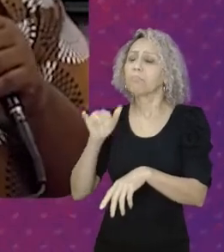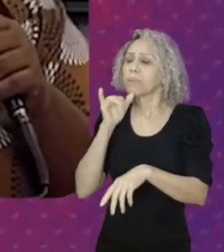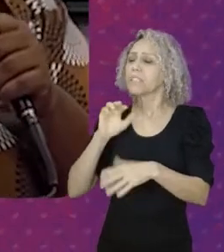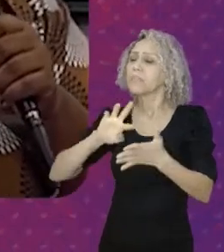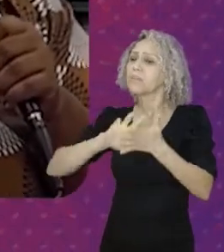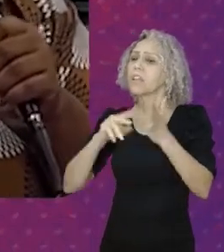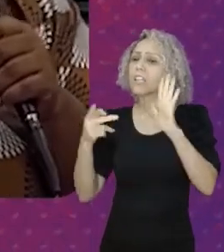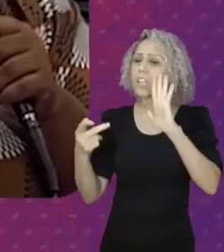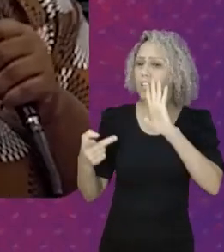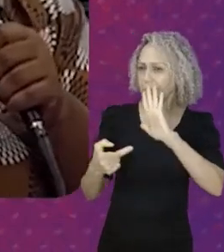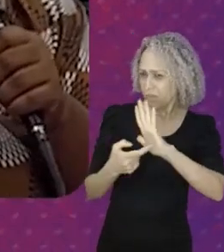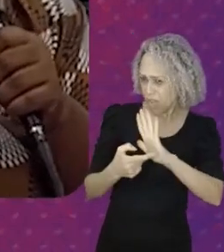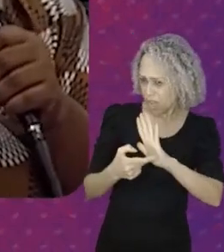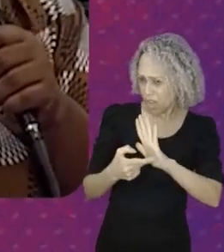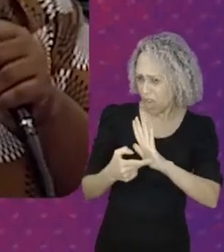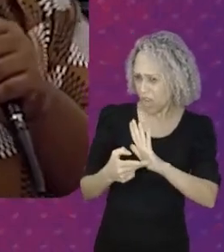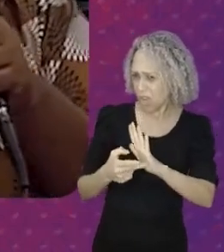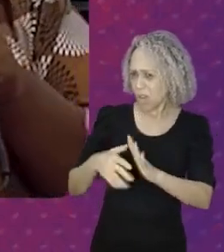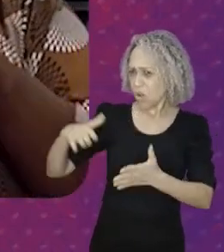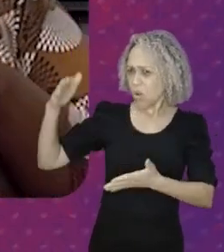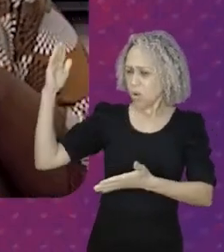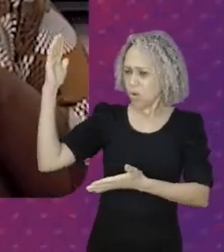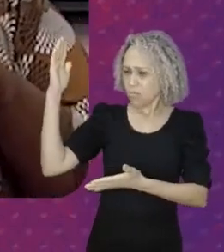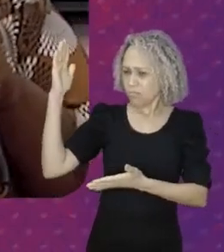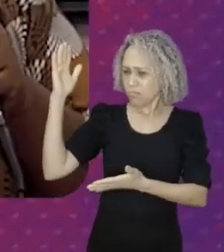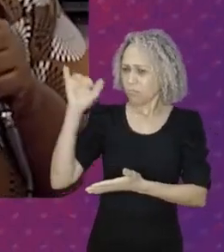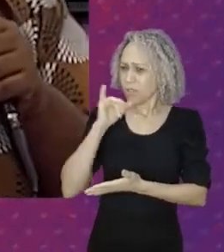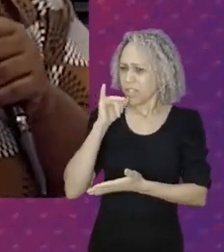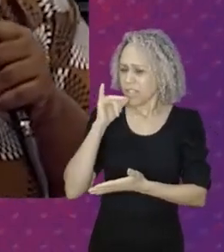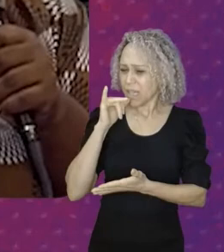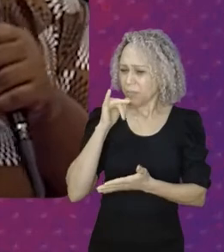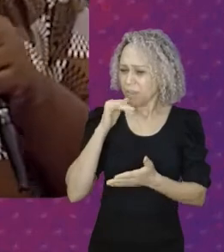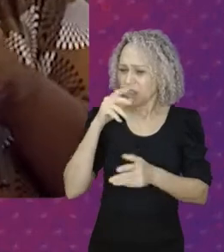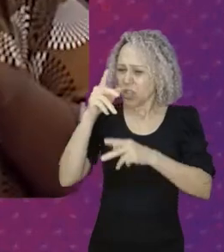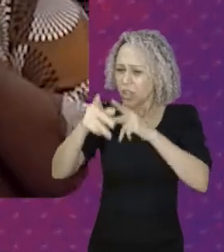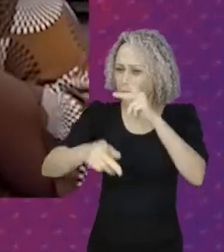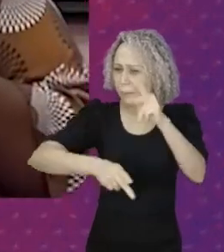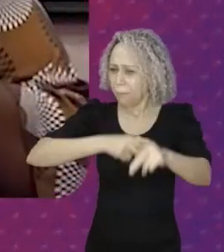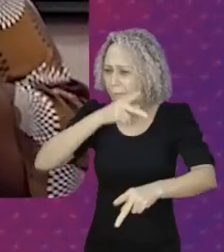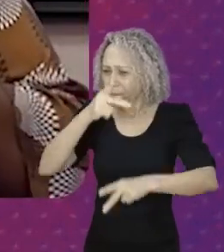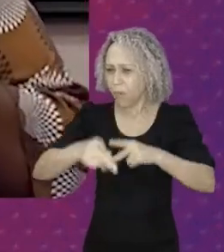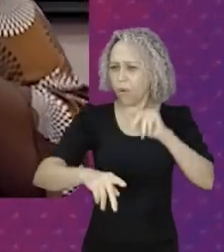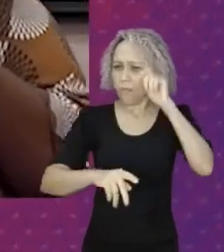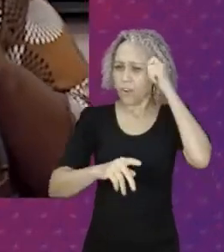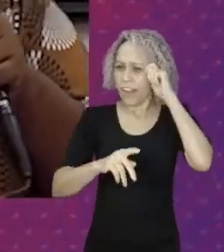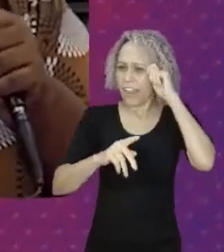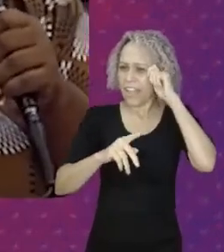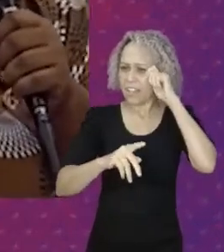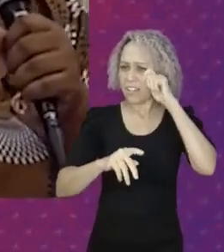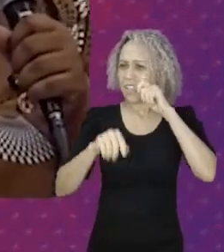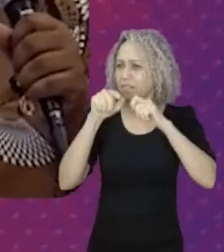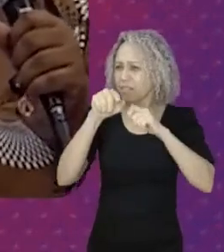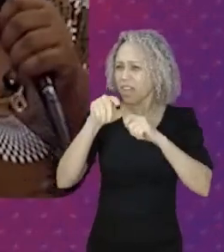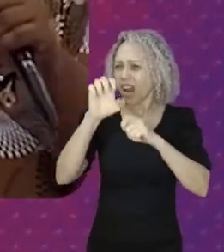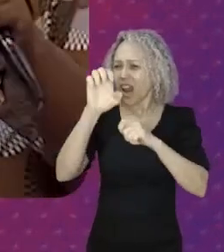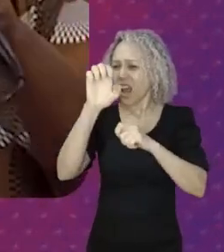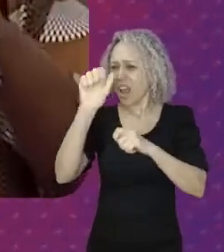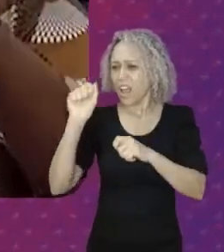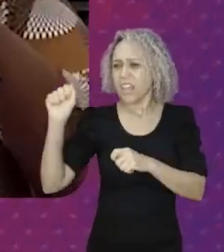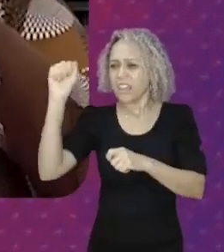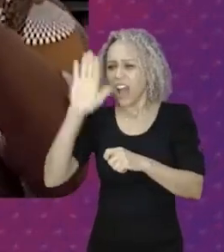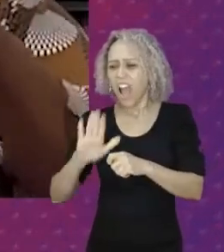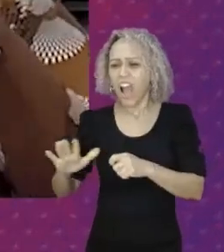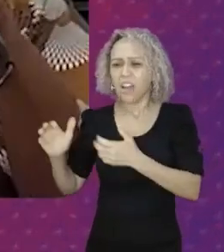a contribuição da população negra na construção desse país, porque nós construímos, né, gente? Aqui, ó, nas